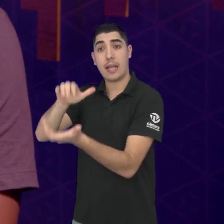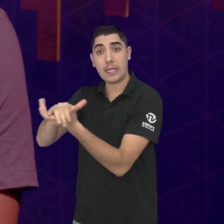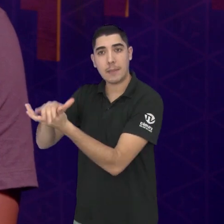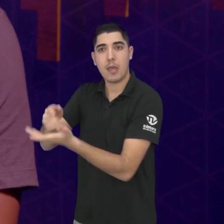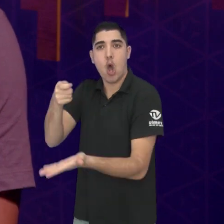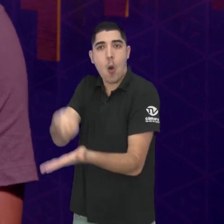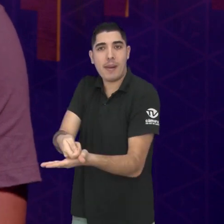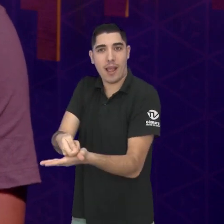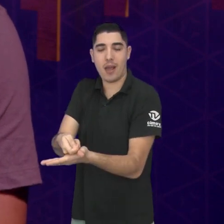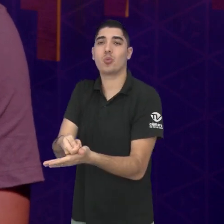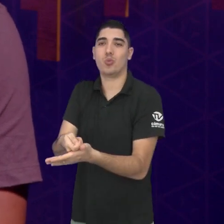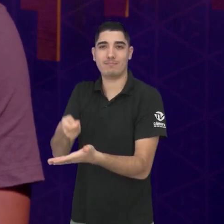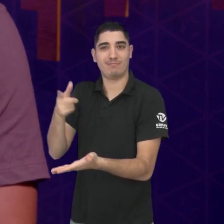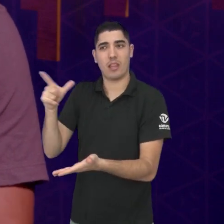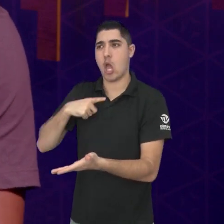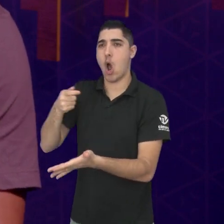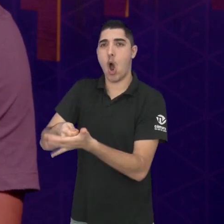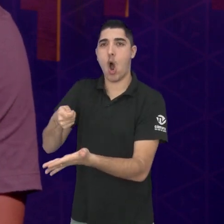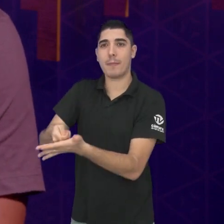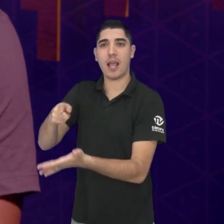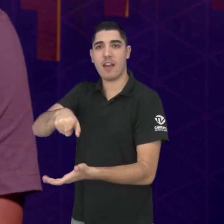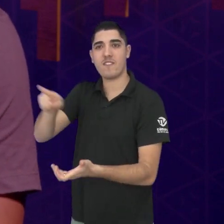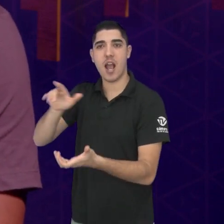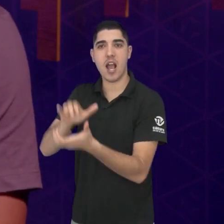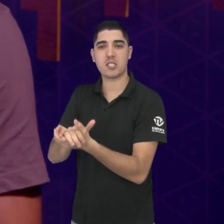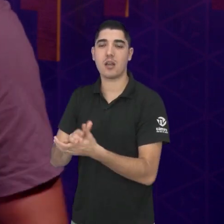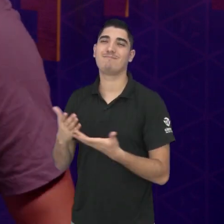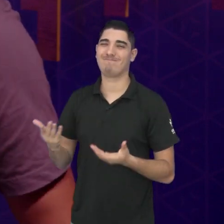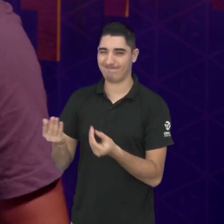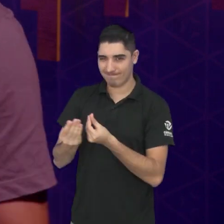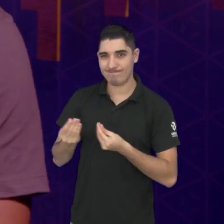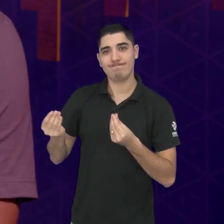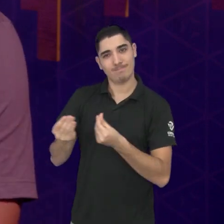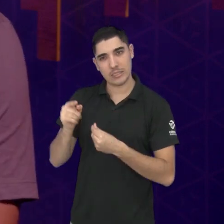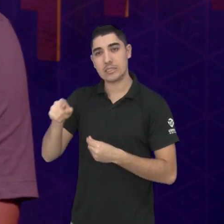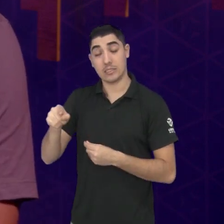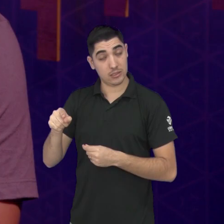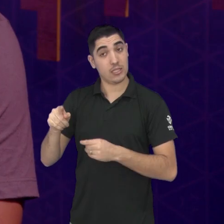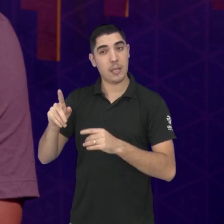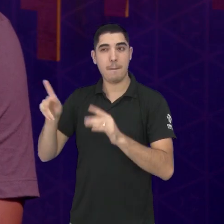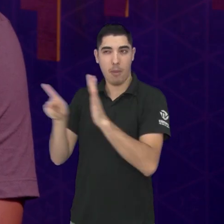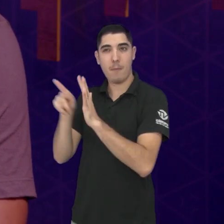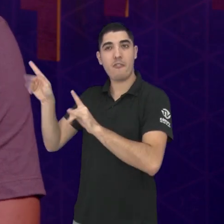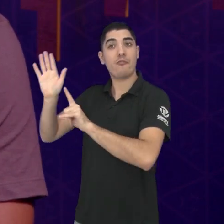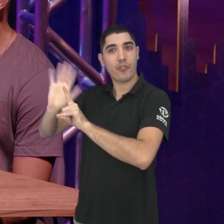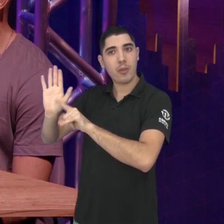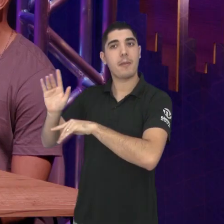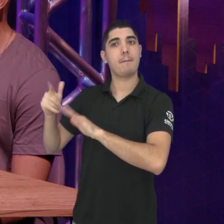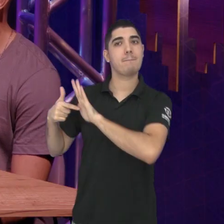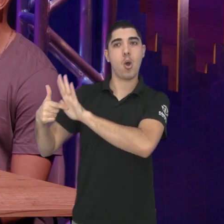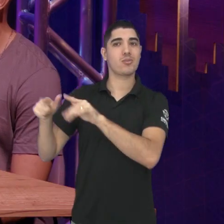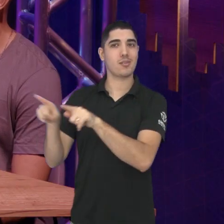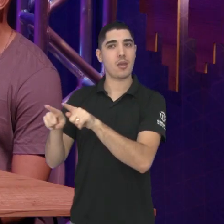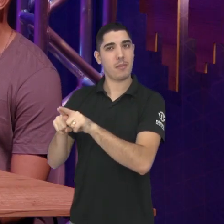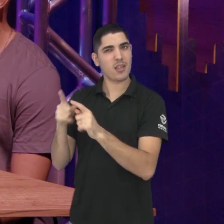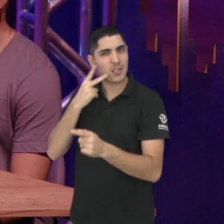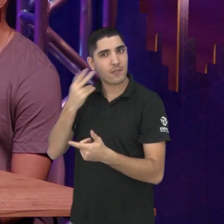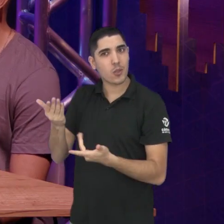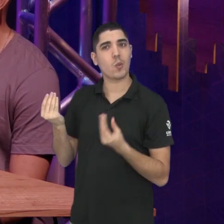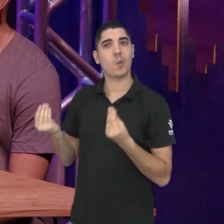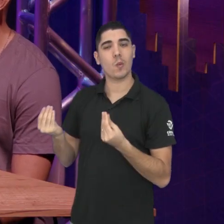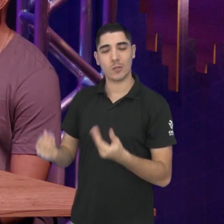né? E a gente vê essas temáticas sendo levantadas também em obras da ficção. Exato, outra personagem